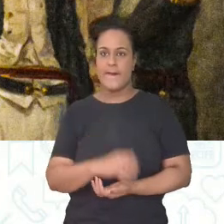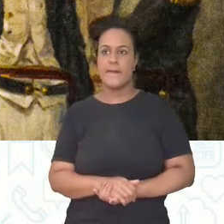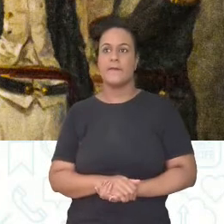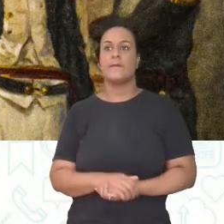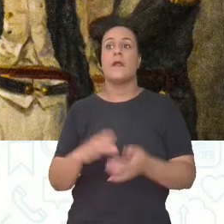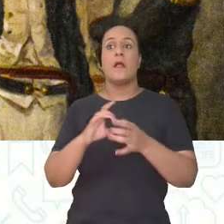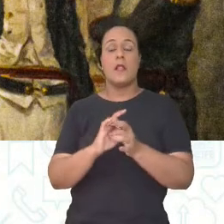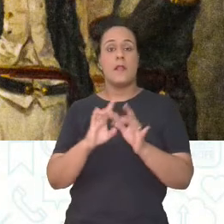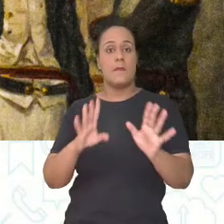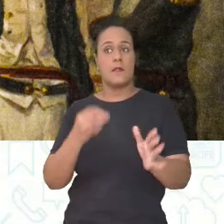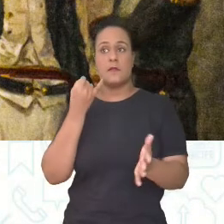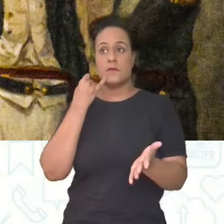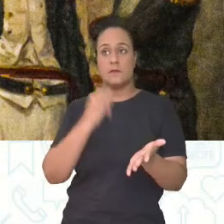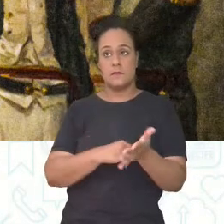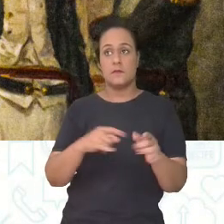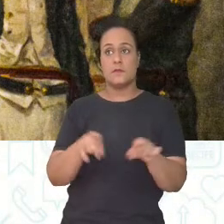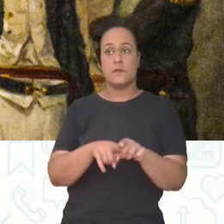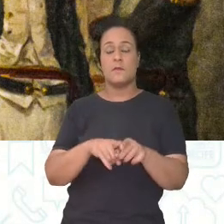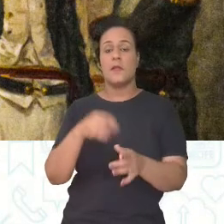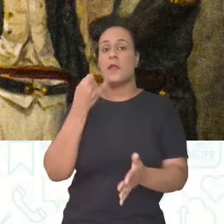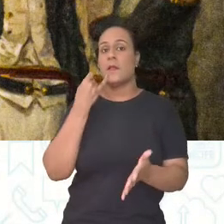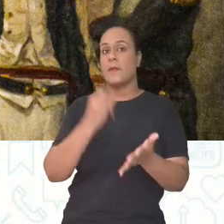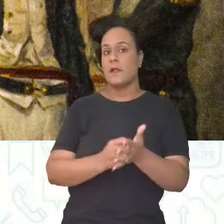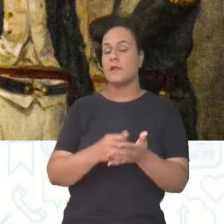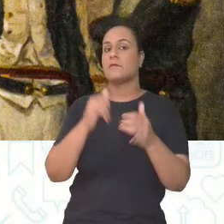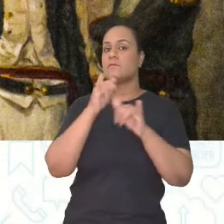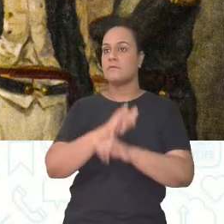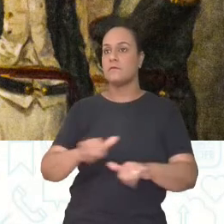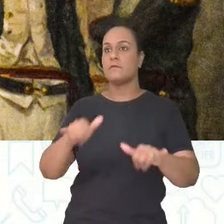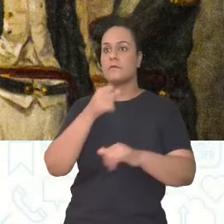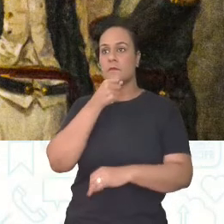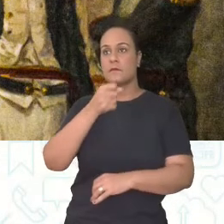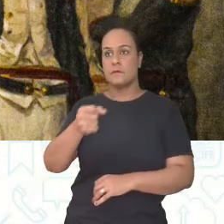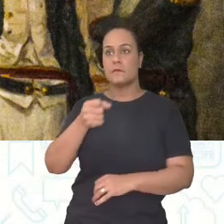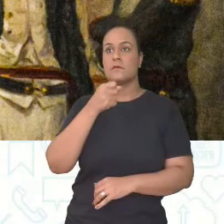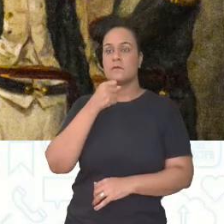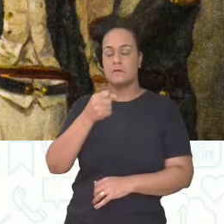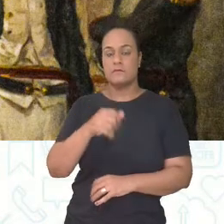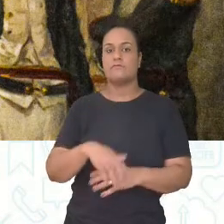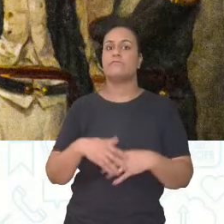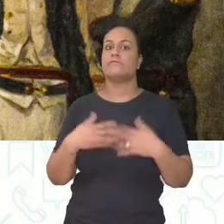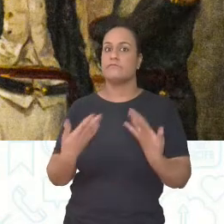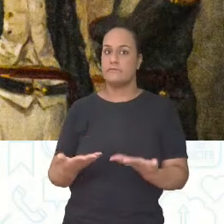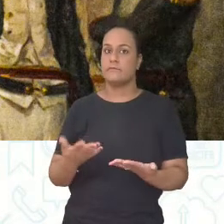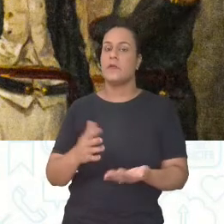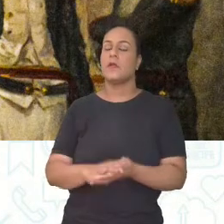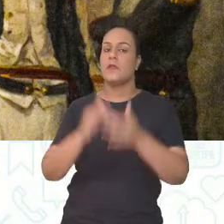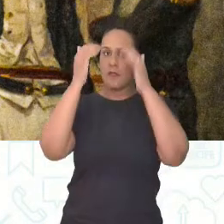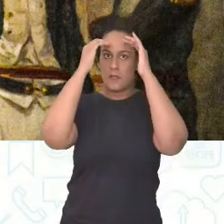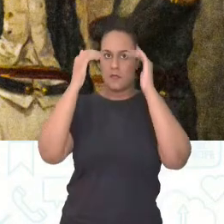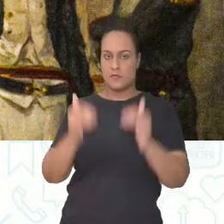dos impostos, liberdade de imprensa e também tolerância religiosa tinha aí como